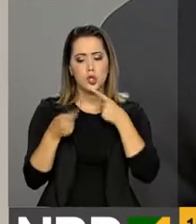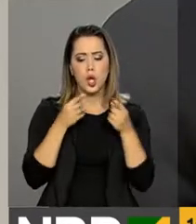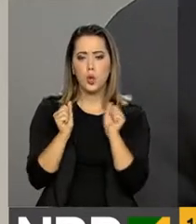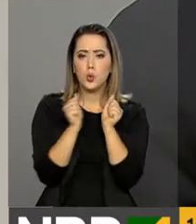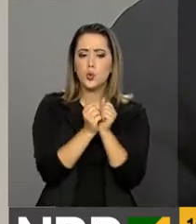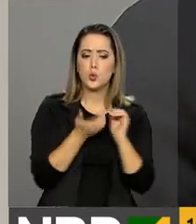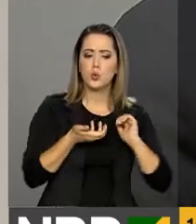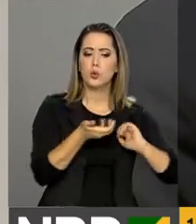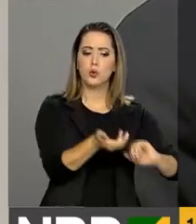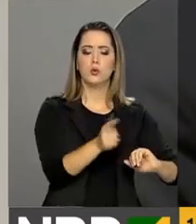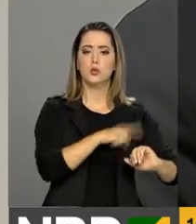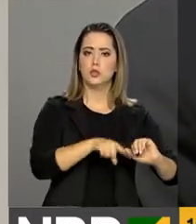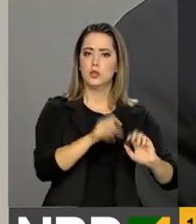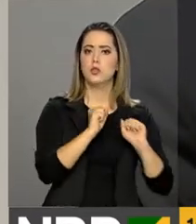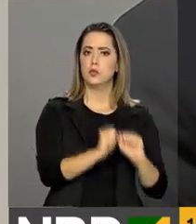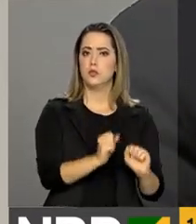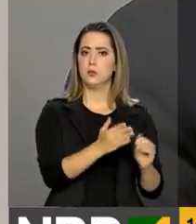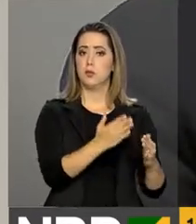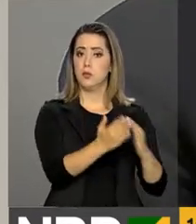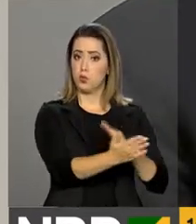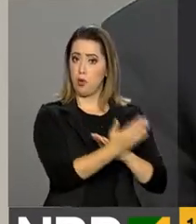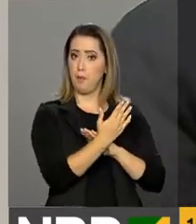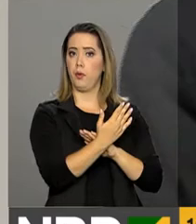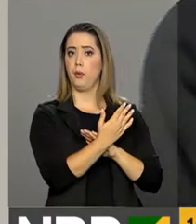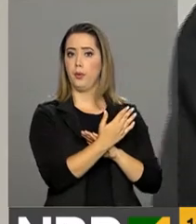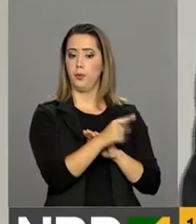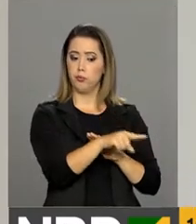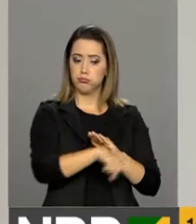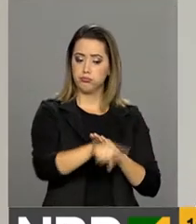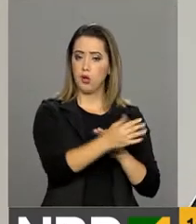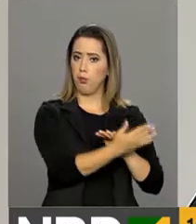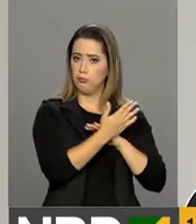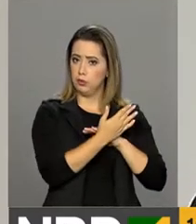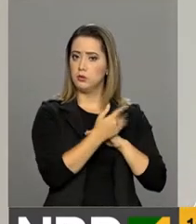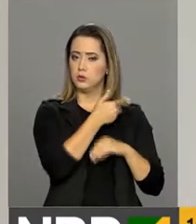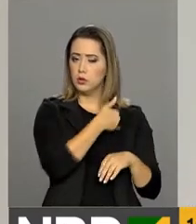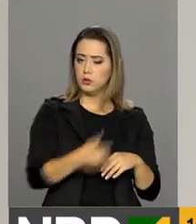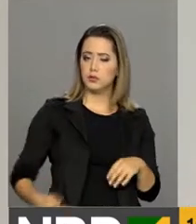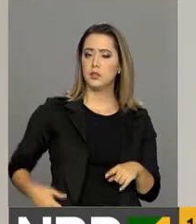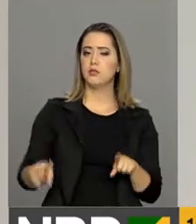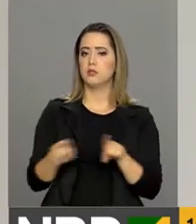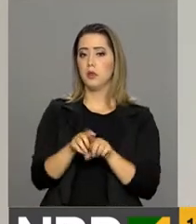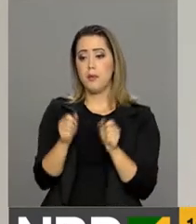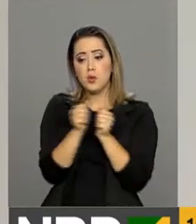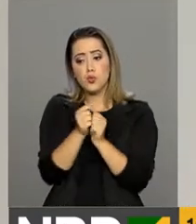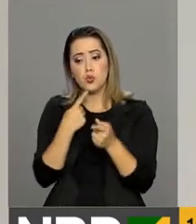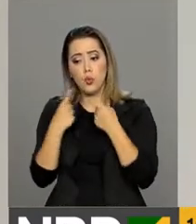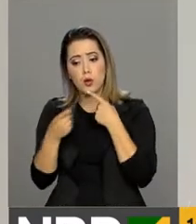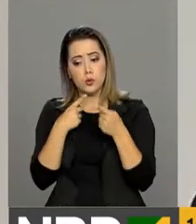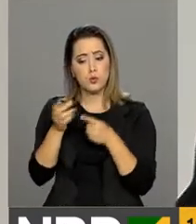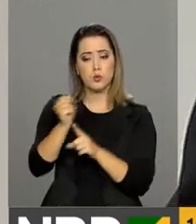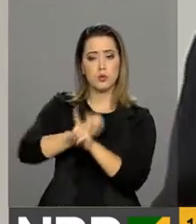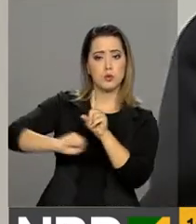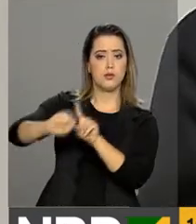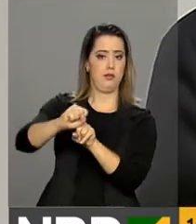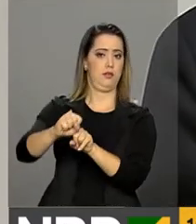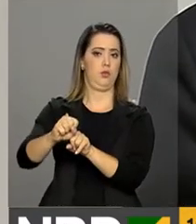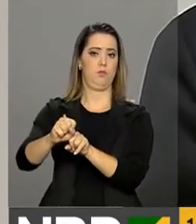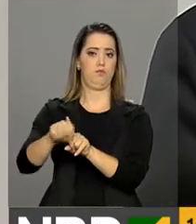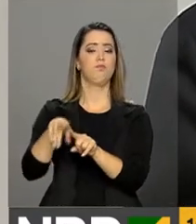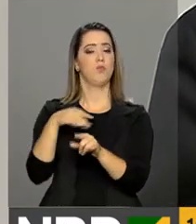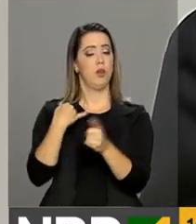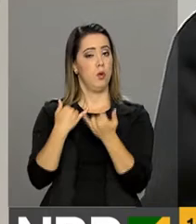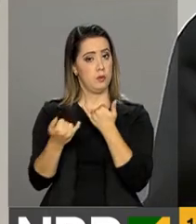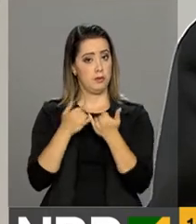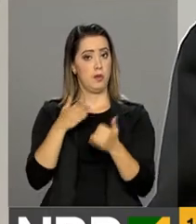congresso nacional que nos permite o apoio do congresso e o diálogo com a sociedade eu penso que os exemplos que revelam